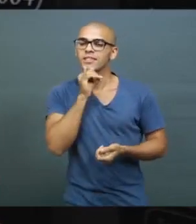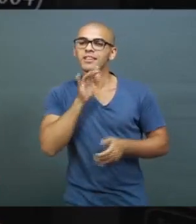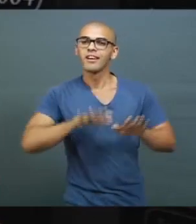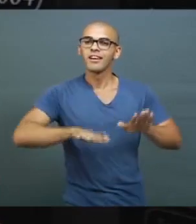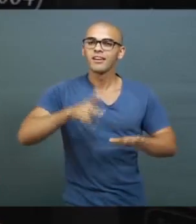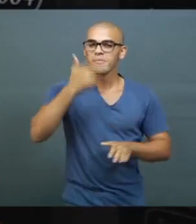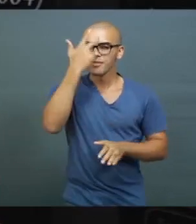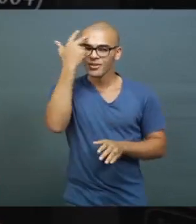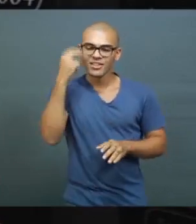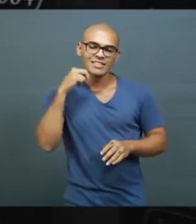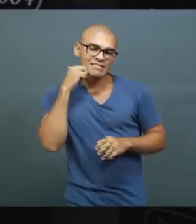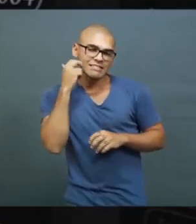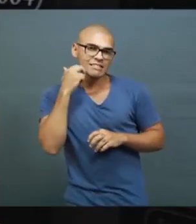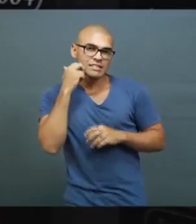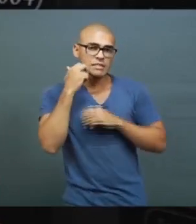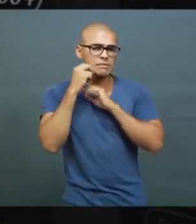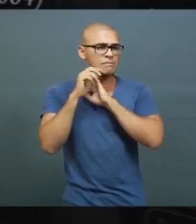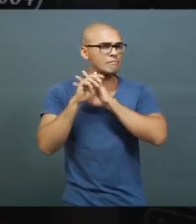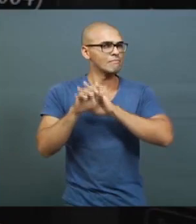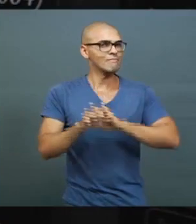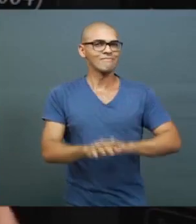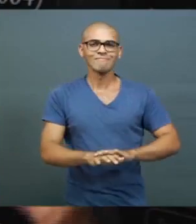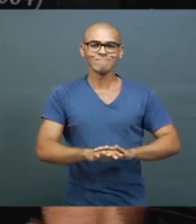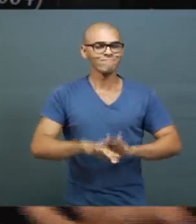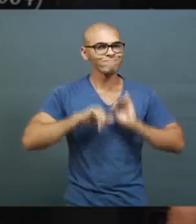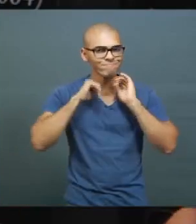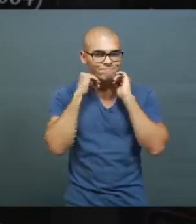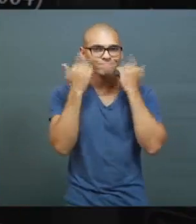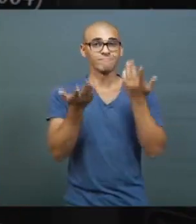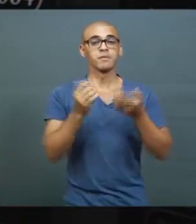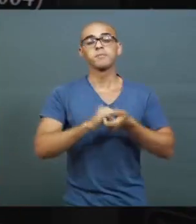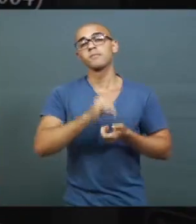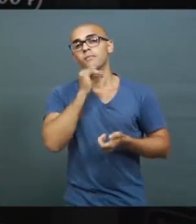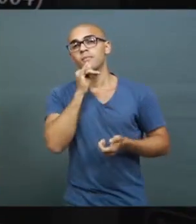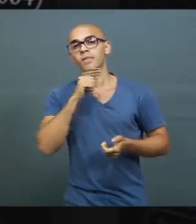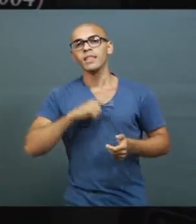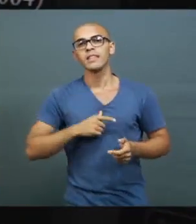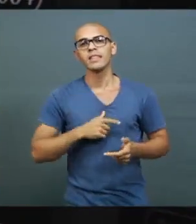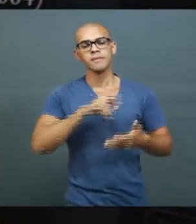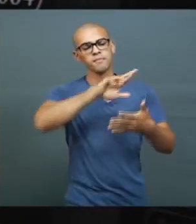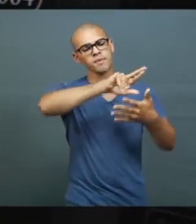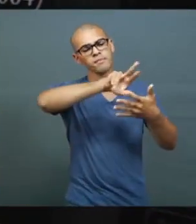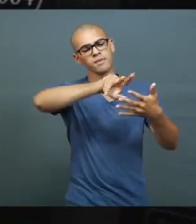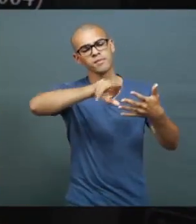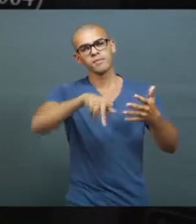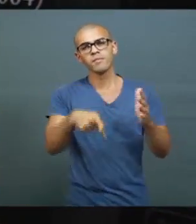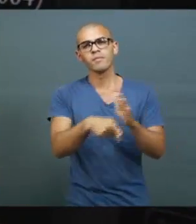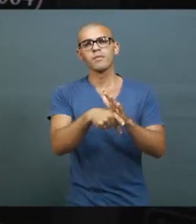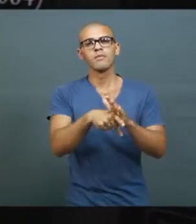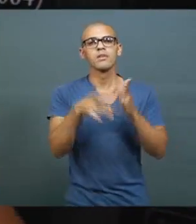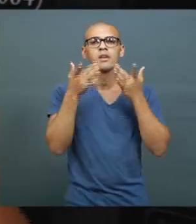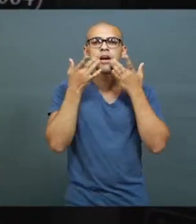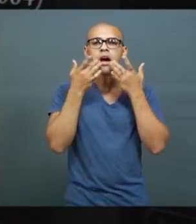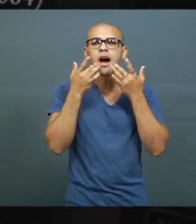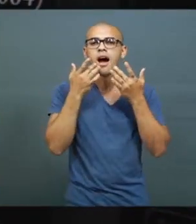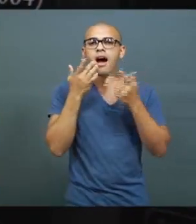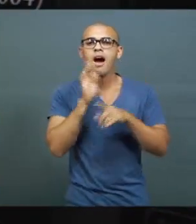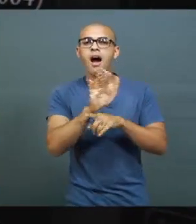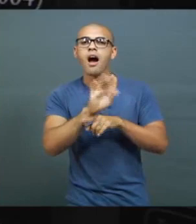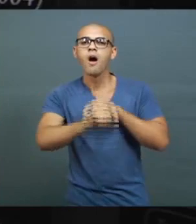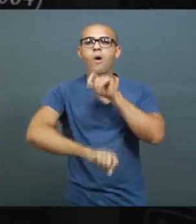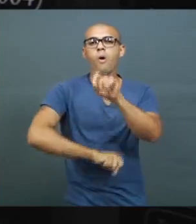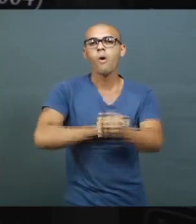é ótimo, né? Porque assim, as ferramentas que o teatro, que a gente fala, chama de ferramentas, né? Que o teatro proporciona, ela serve para